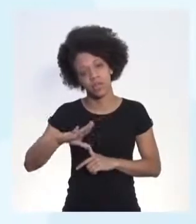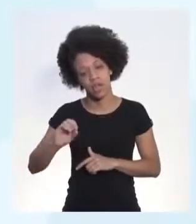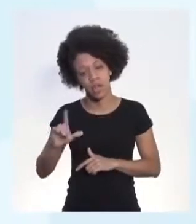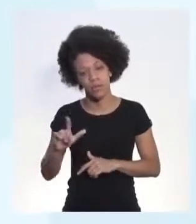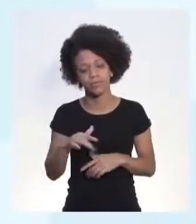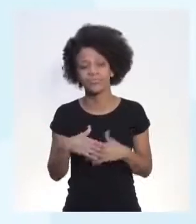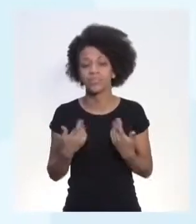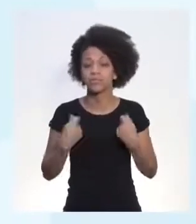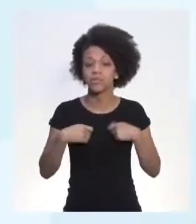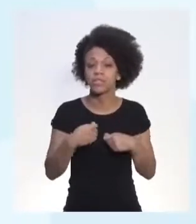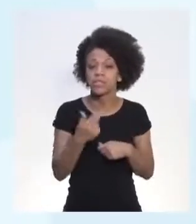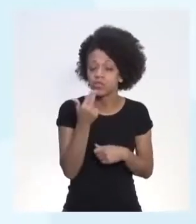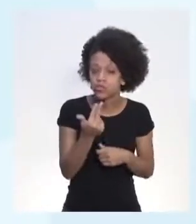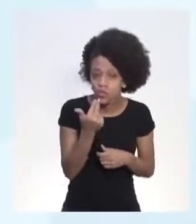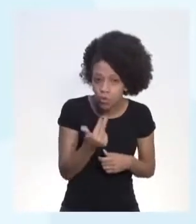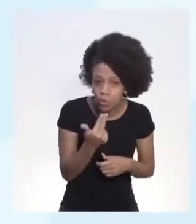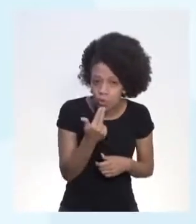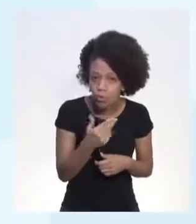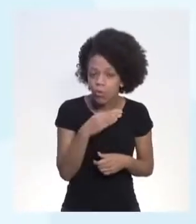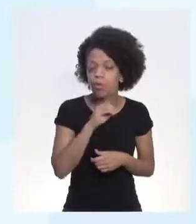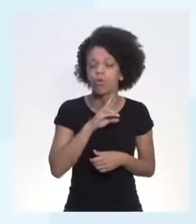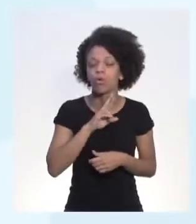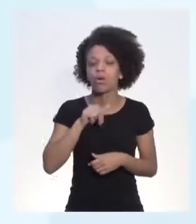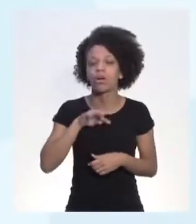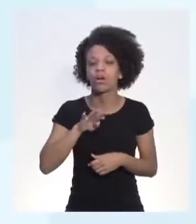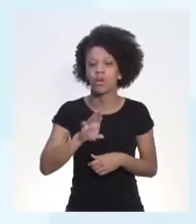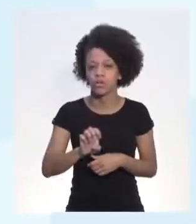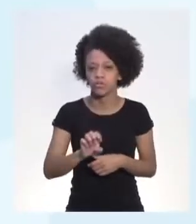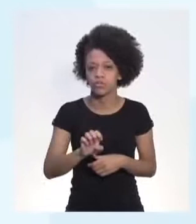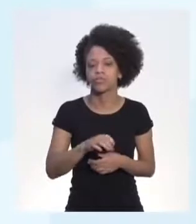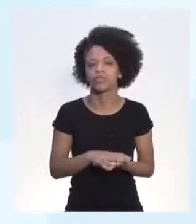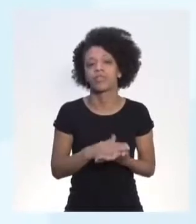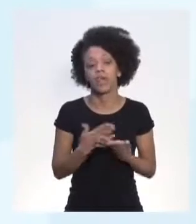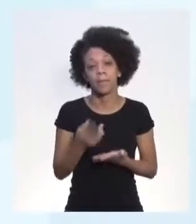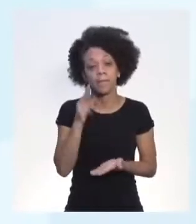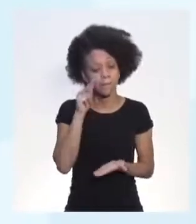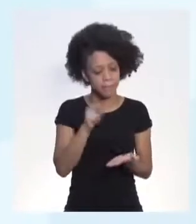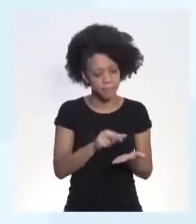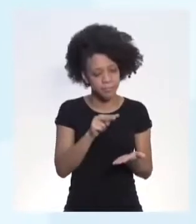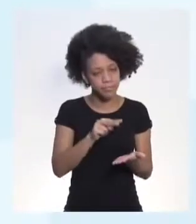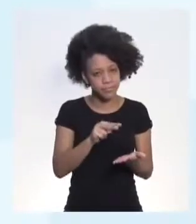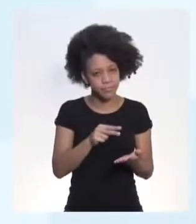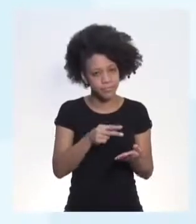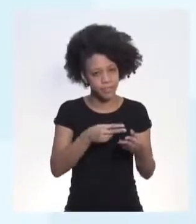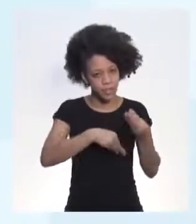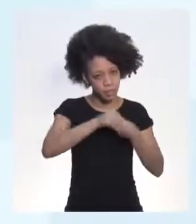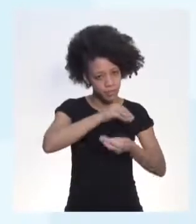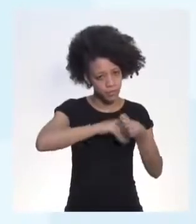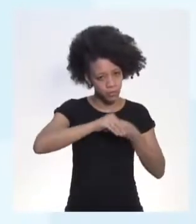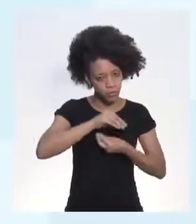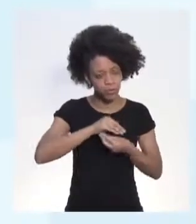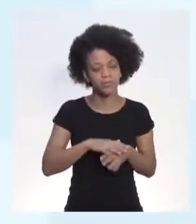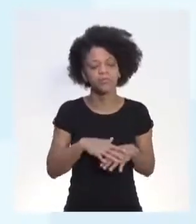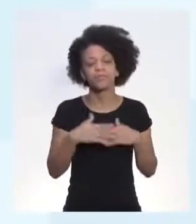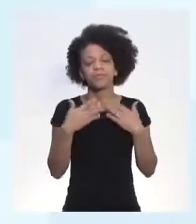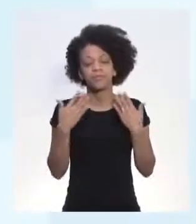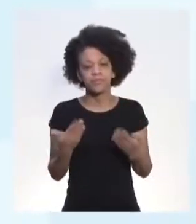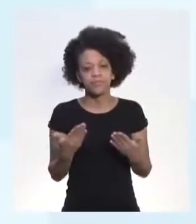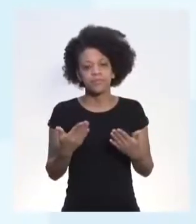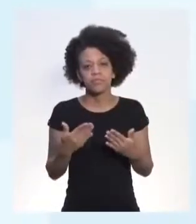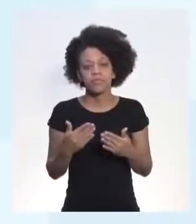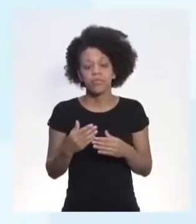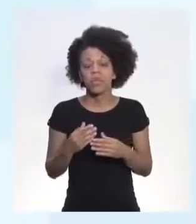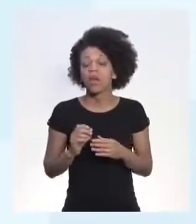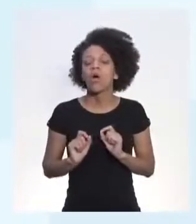alguma coisa, para ter a pigmentação nesse álcool para você ver, no caso, a dilatação. Então, a construção, né, qual